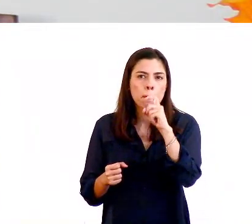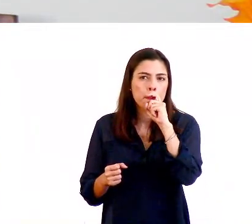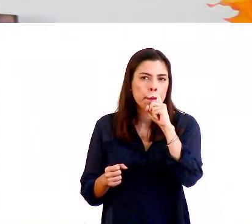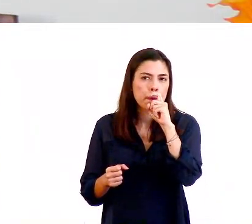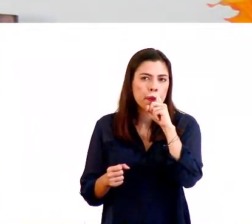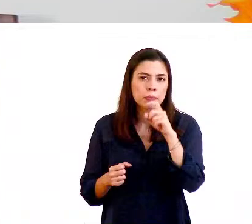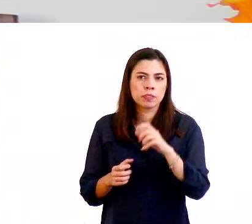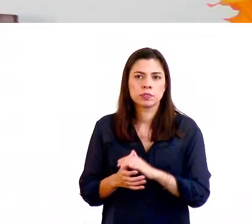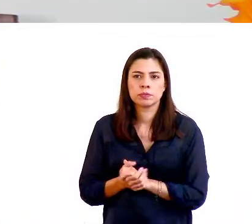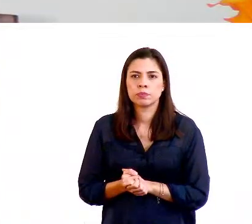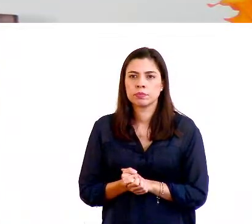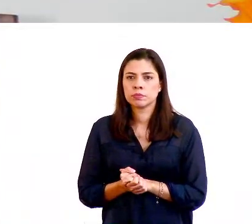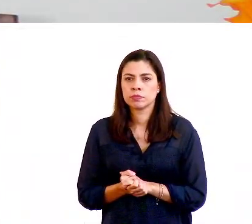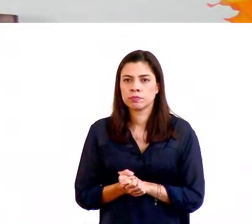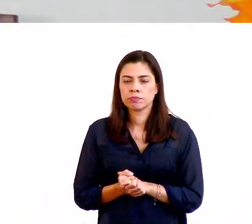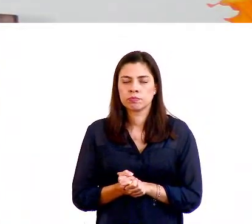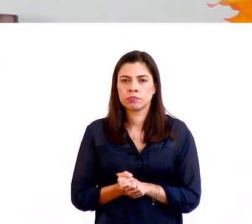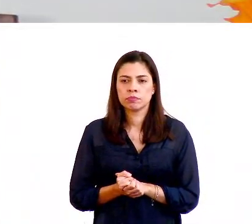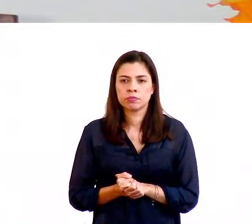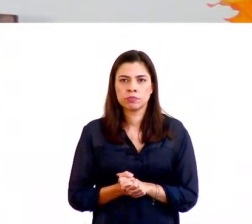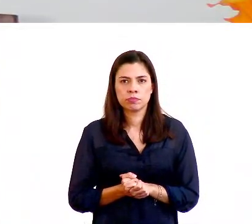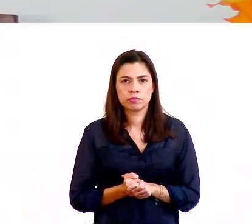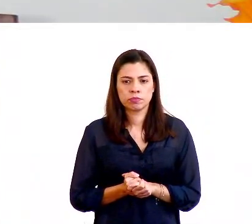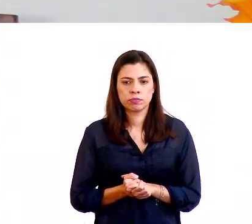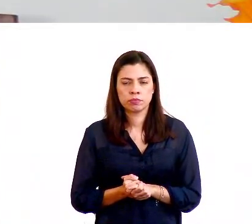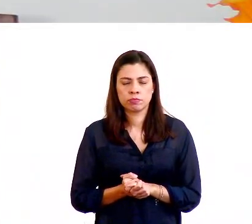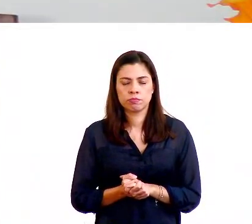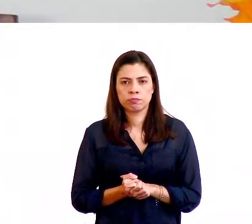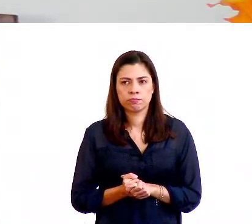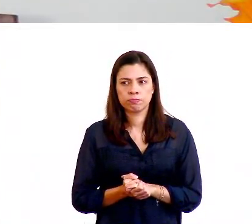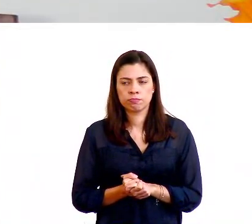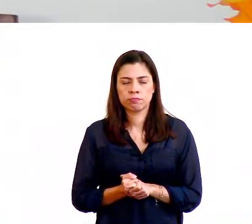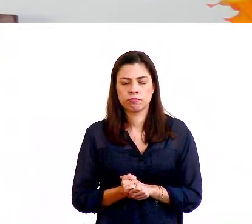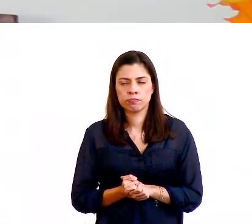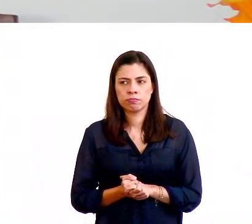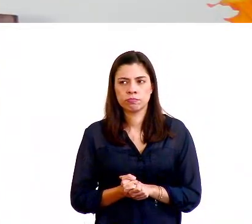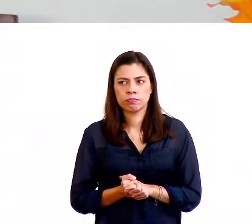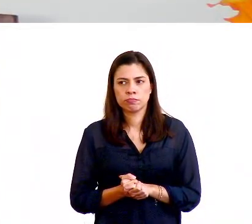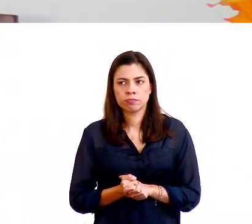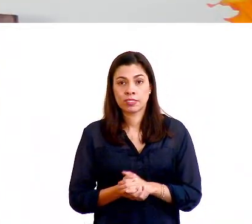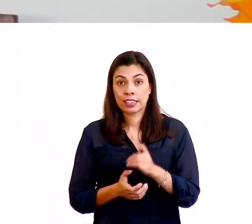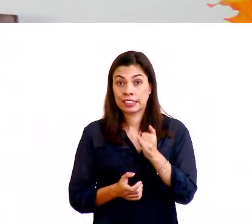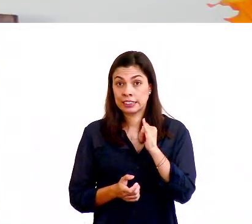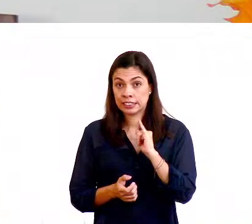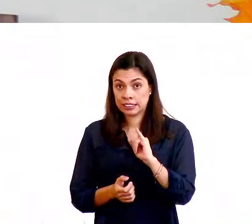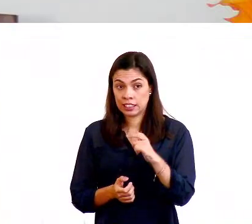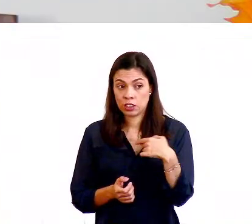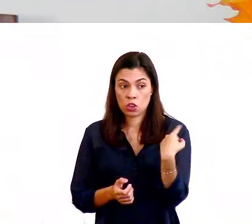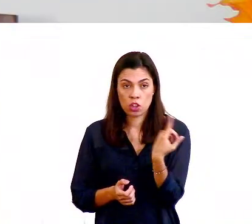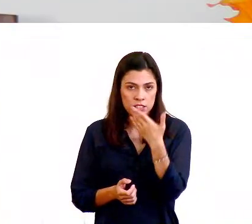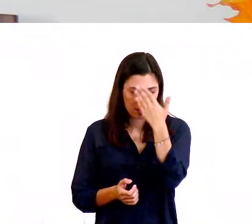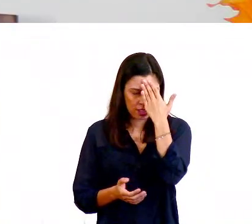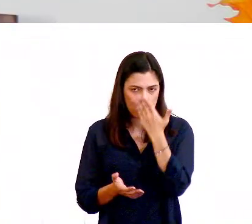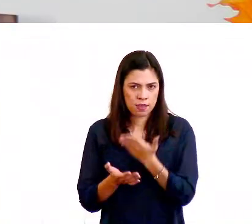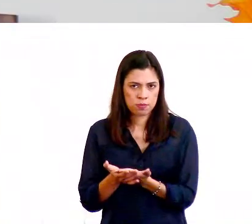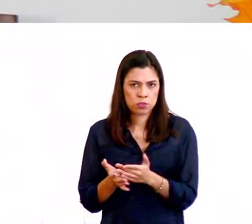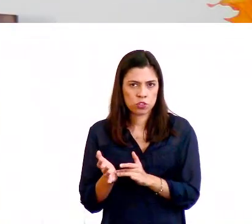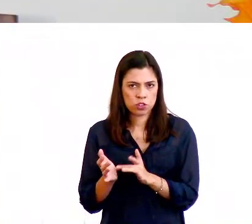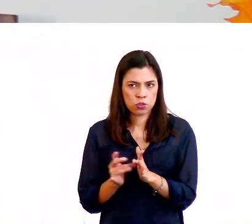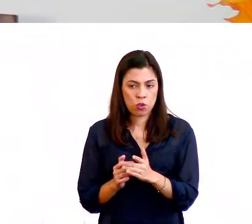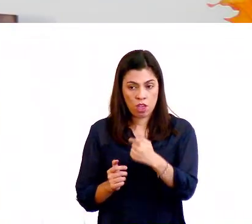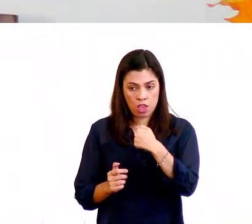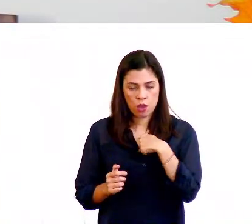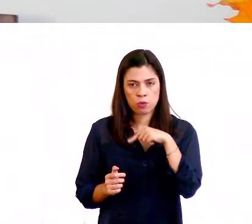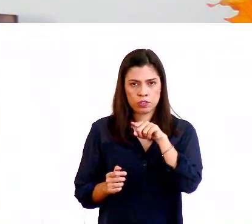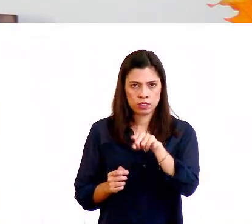Em outras palavras, se eu e você, que cremos no Senhor Jesus, no